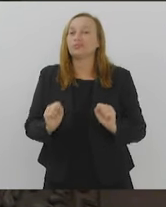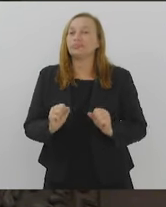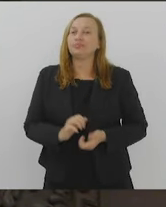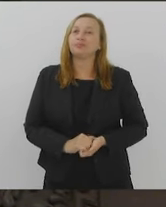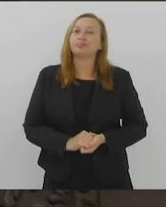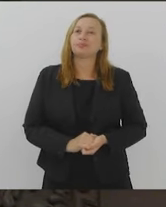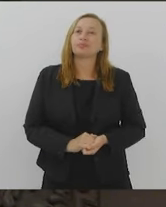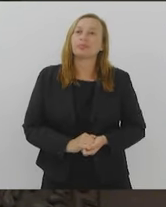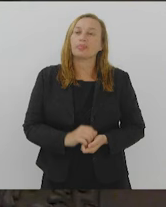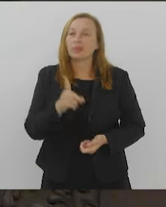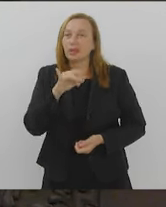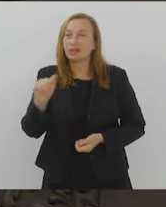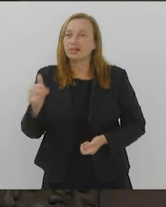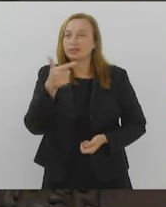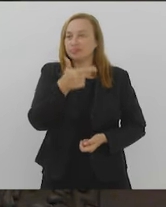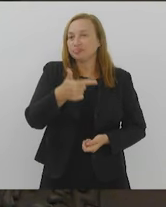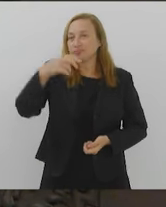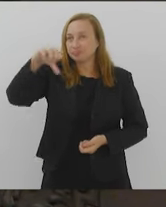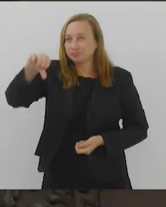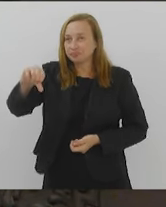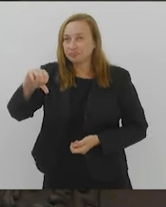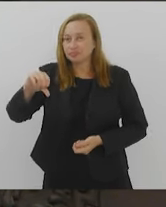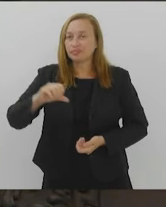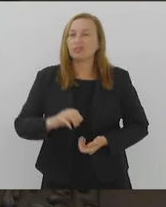E dia 29, no